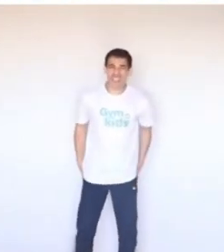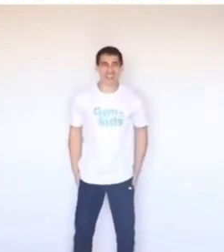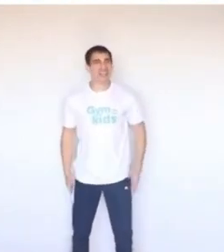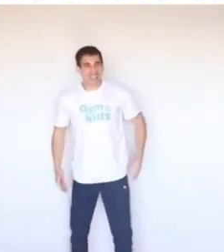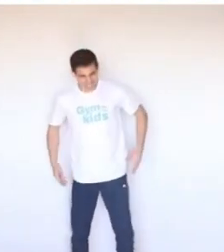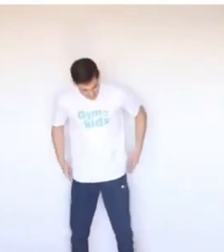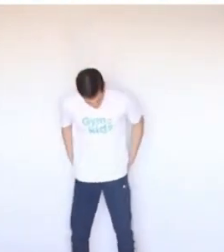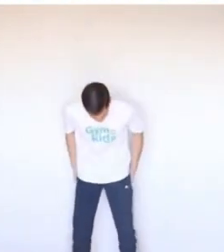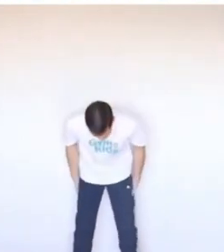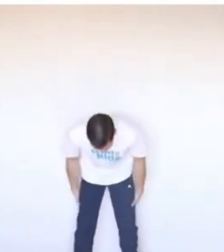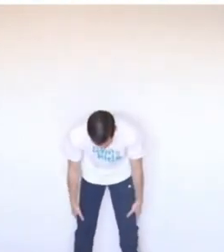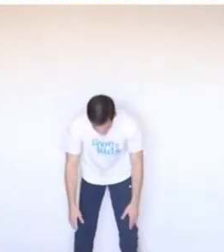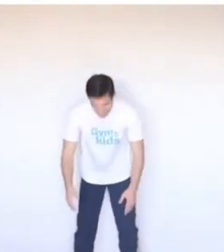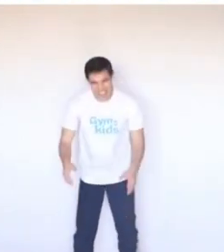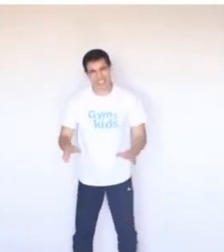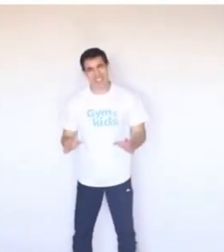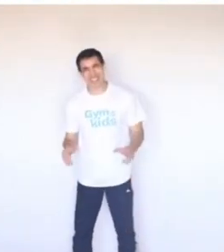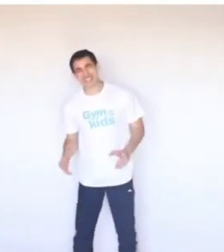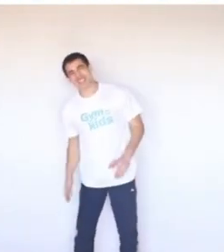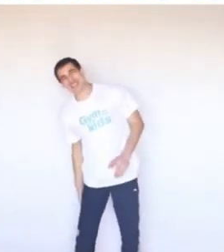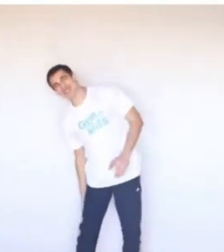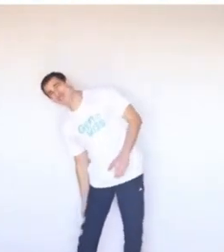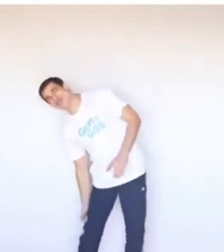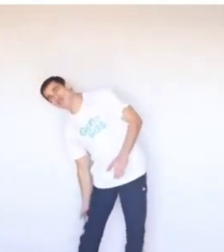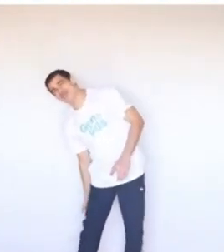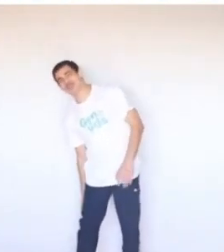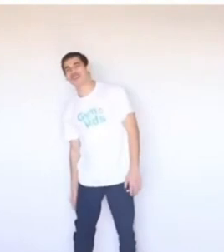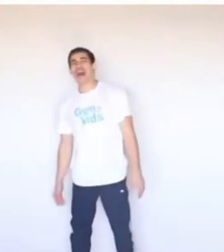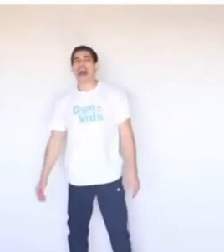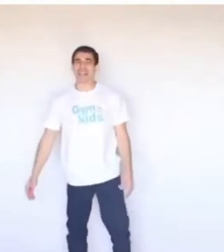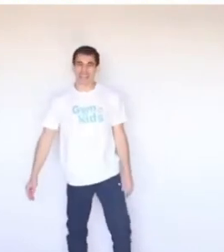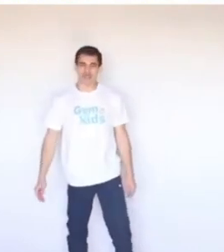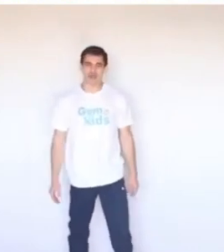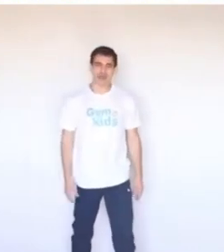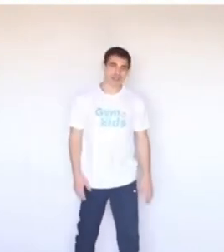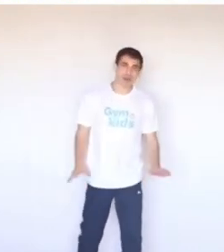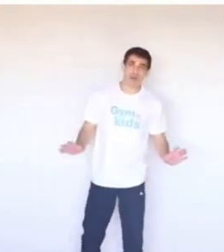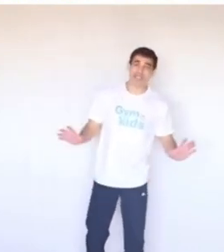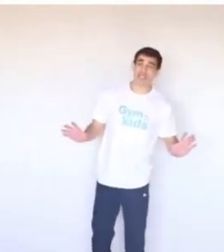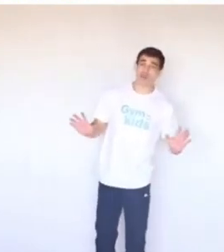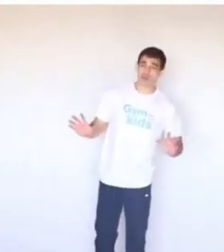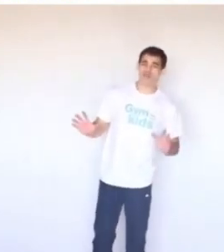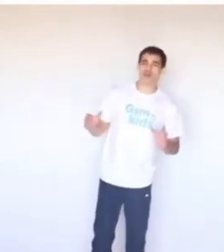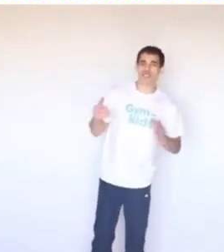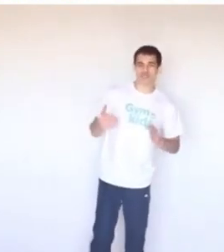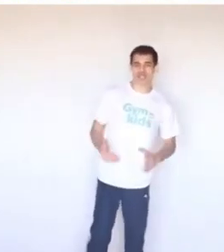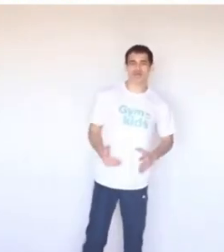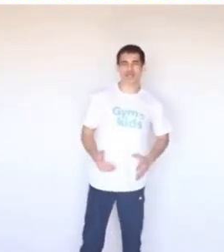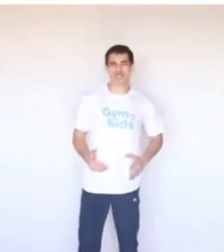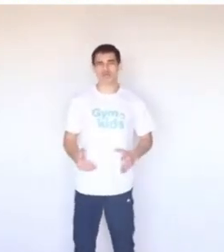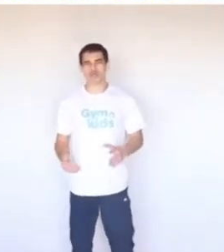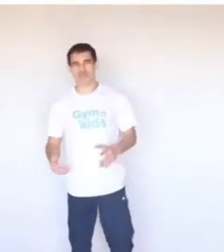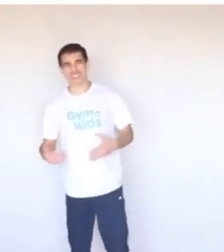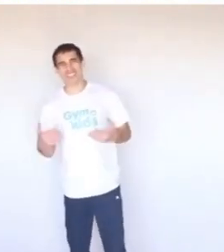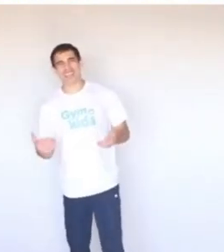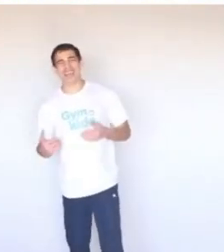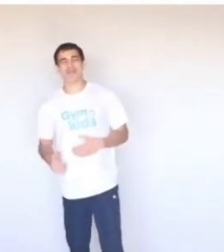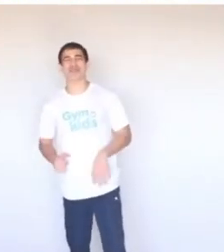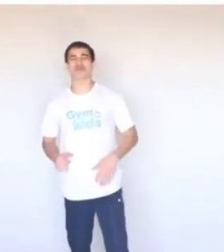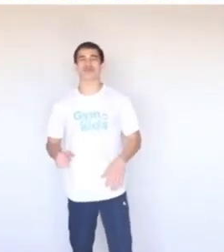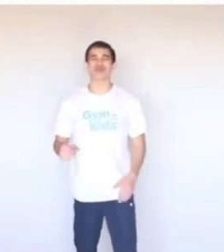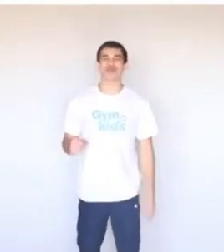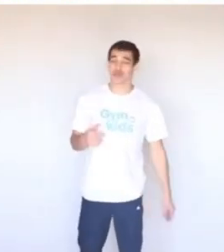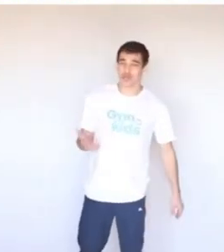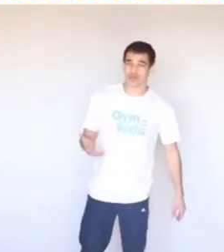do gorila, que quando alonga aqui a gente sente esse desconforto atrás do joelho. Então, para mim, essas duas foram as atividades mais desafiadoras